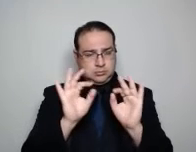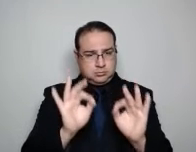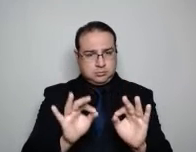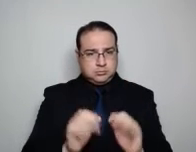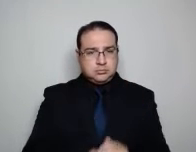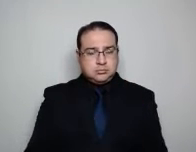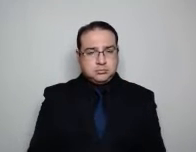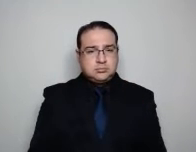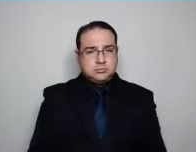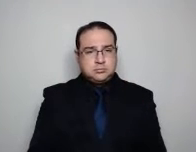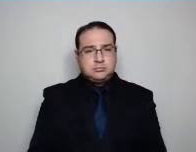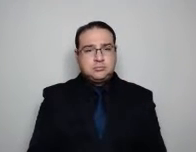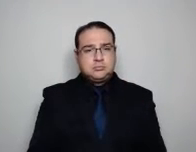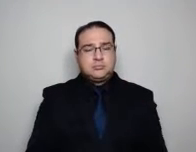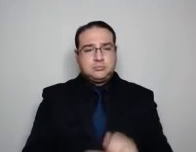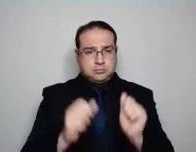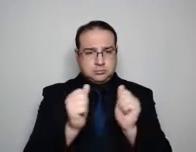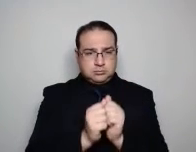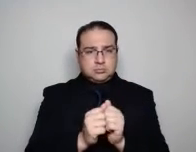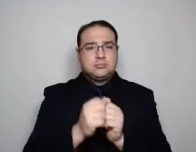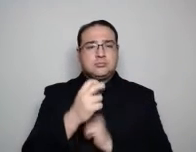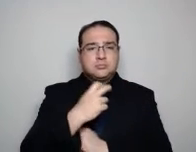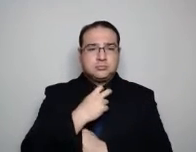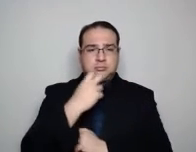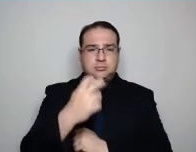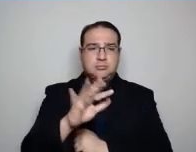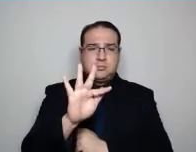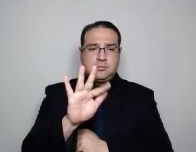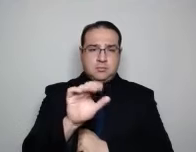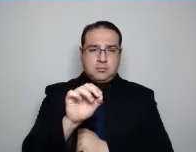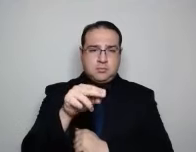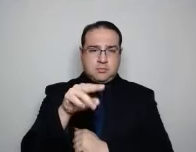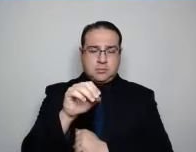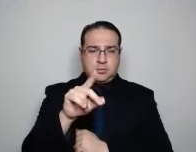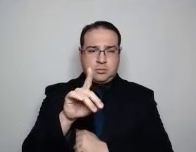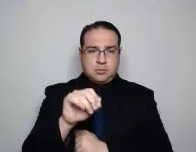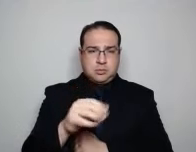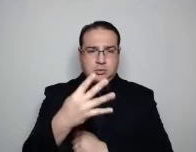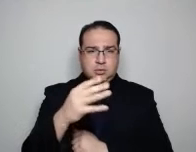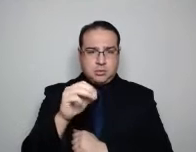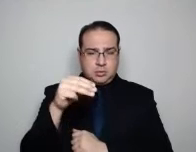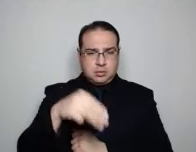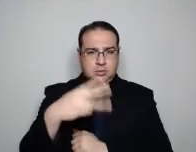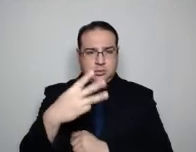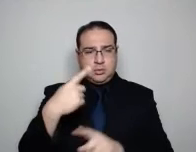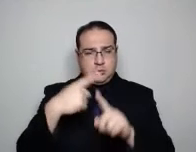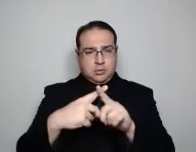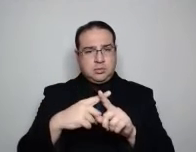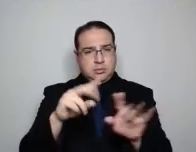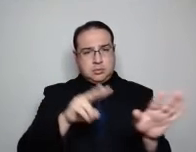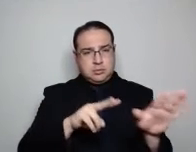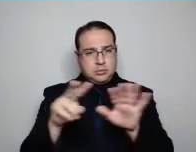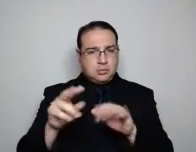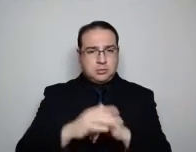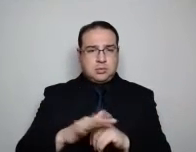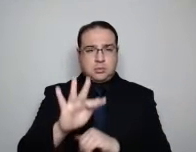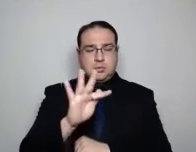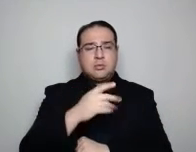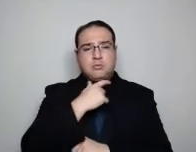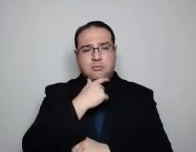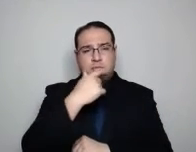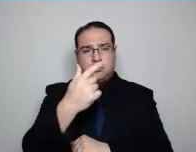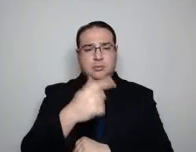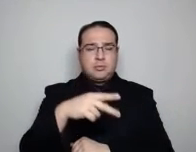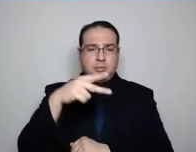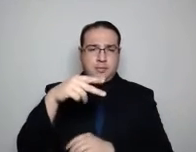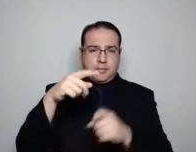Incluindo fonoaudiologia, 40 minutos, 3 vezes por semana. Fonoaudiologia pelo método PEC, 5 vezes